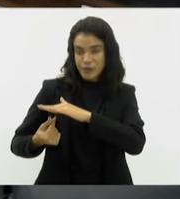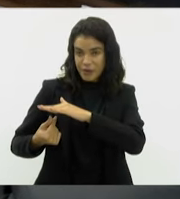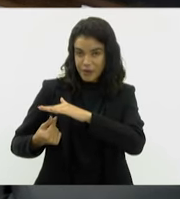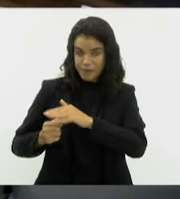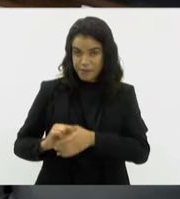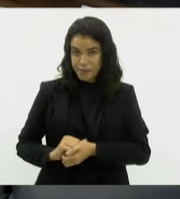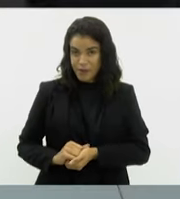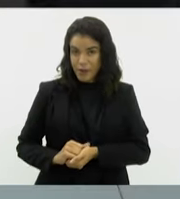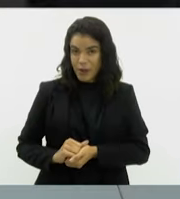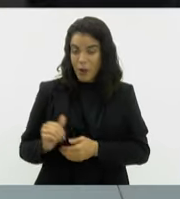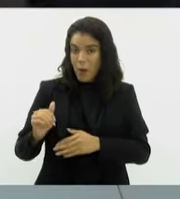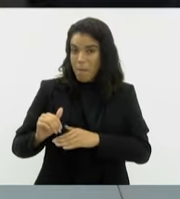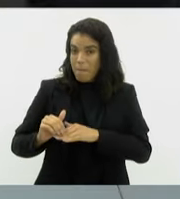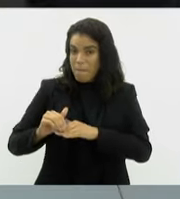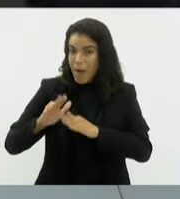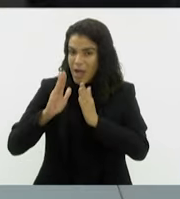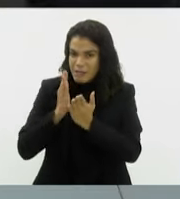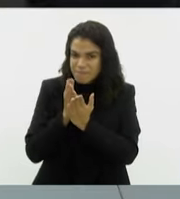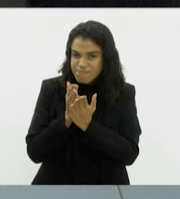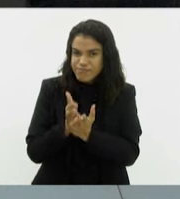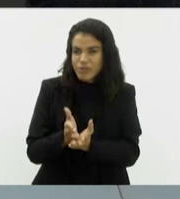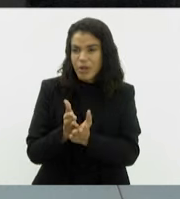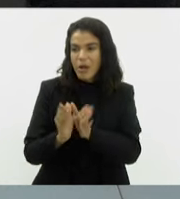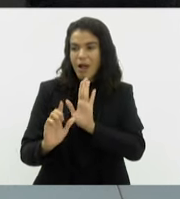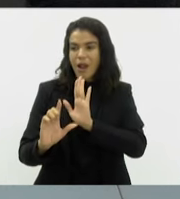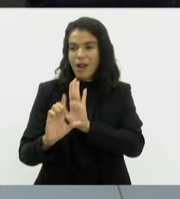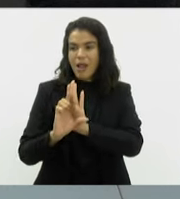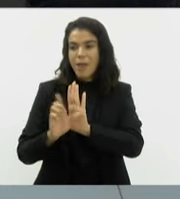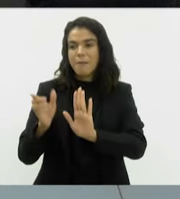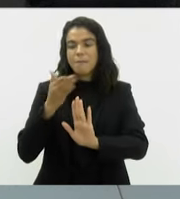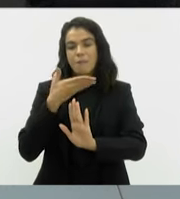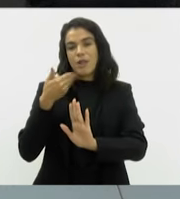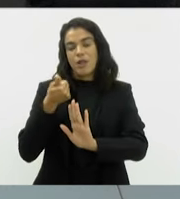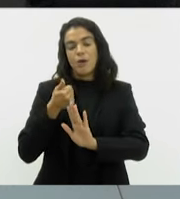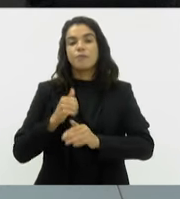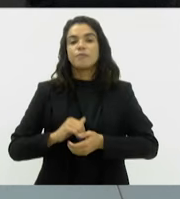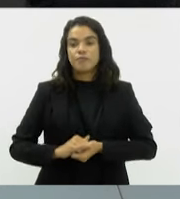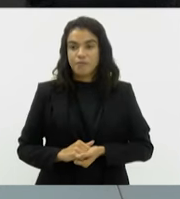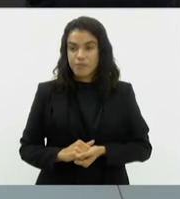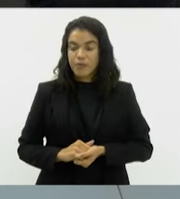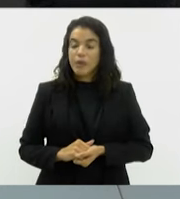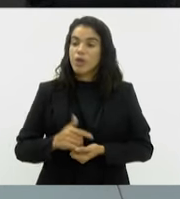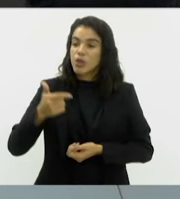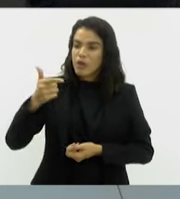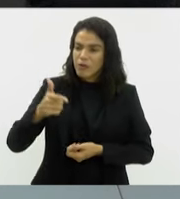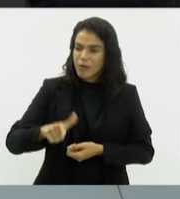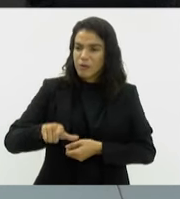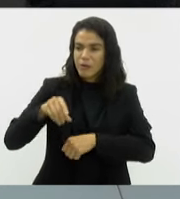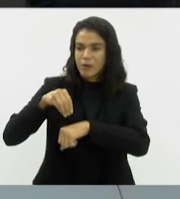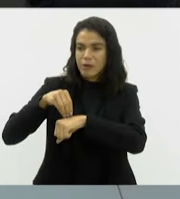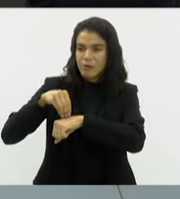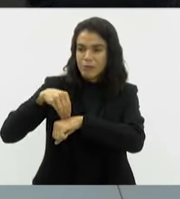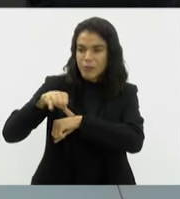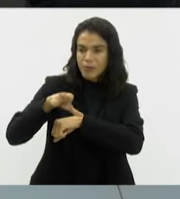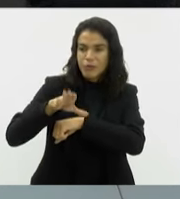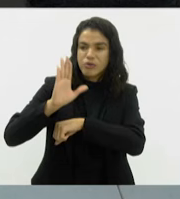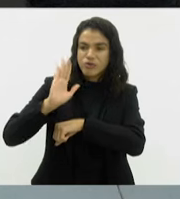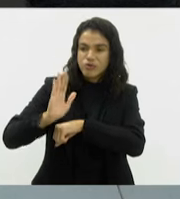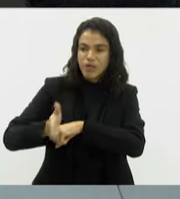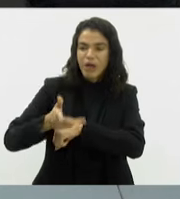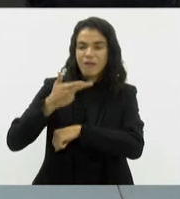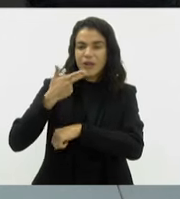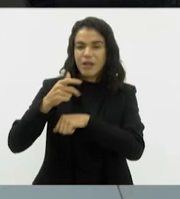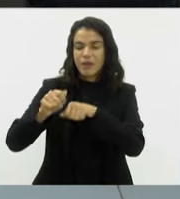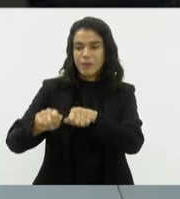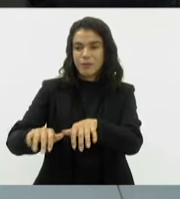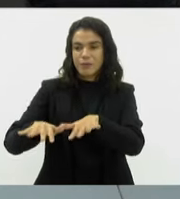mais legalidade tiver, melhor. Perfeito. E volto a dizer aquilo que eu tenho afirmado no plenário